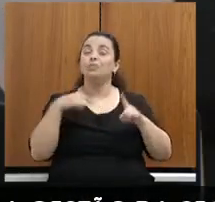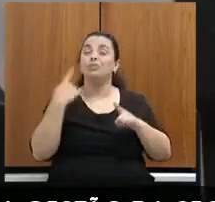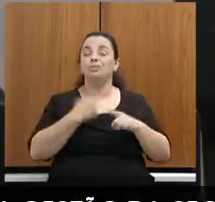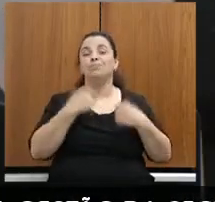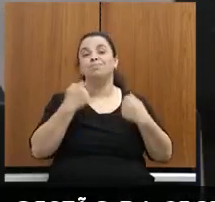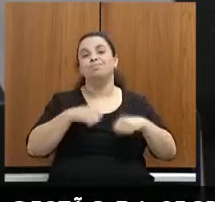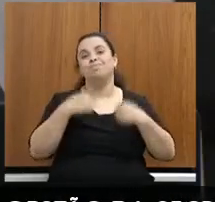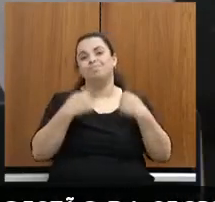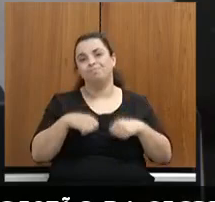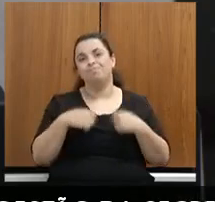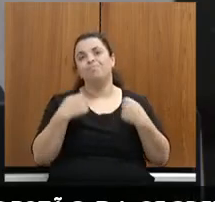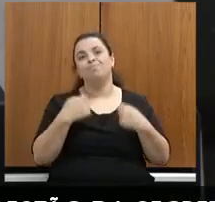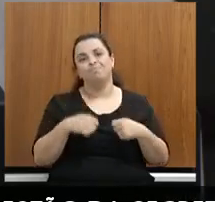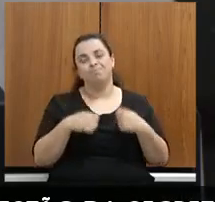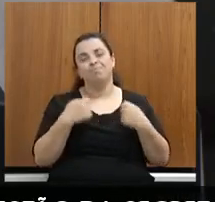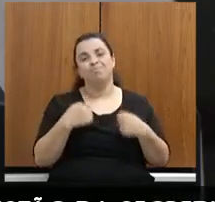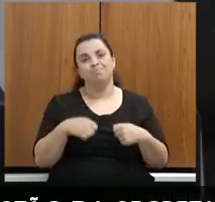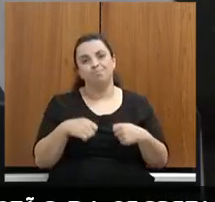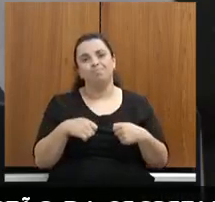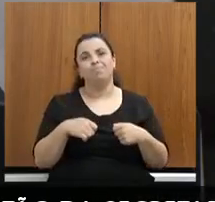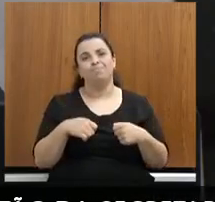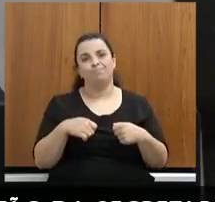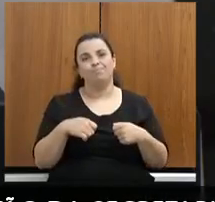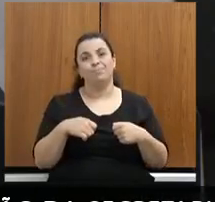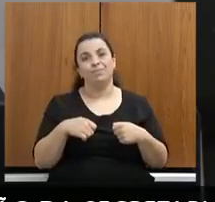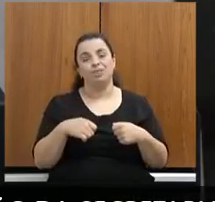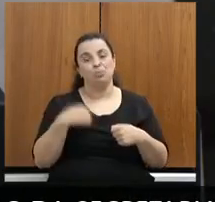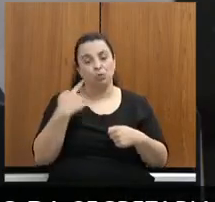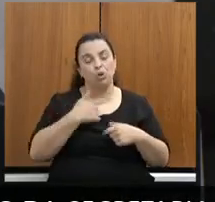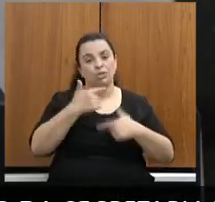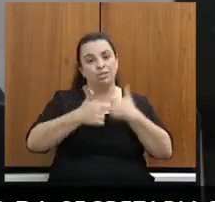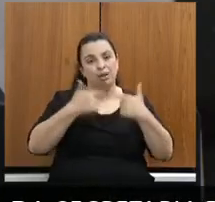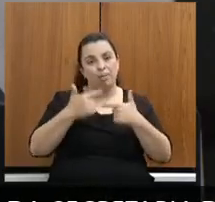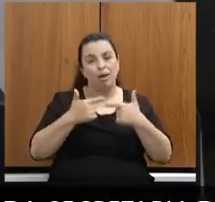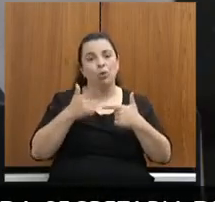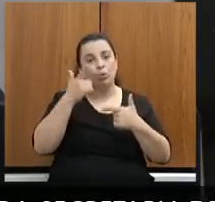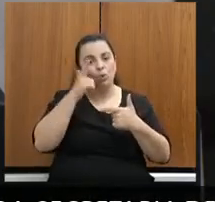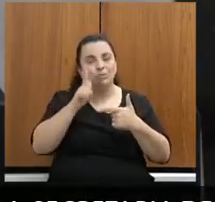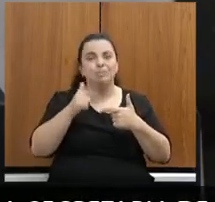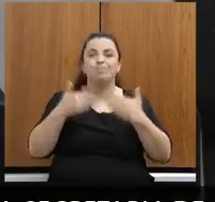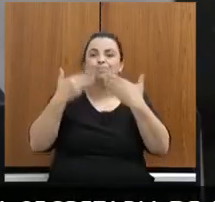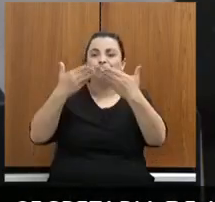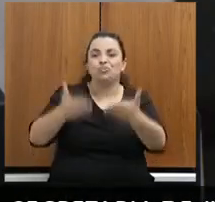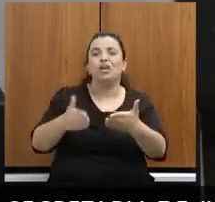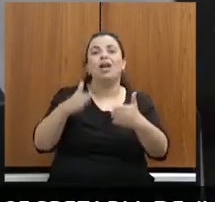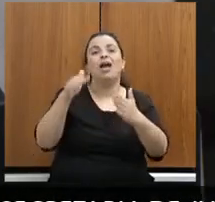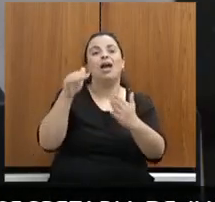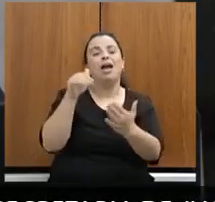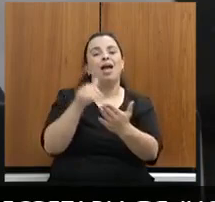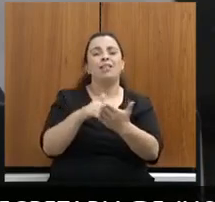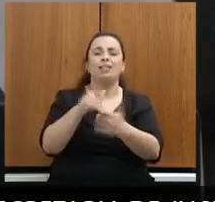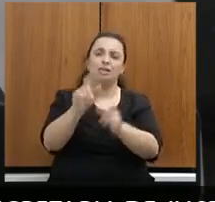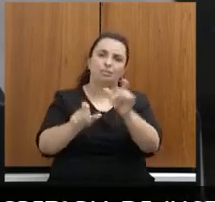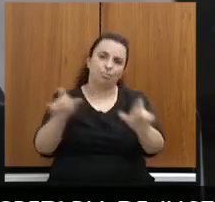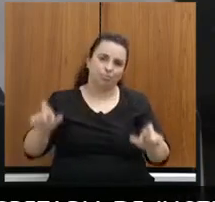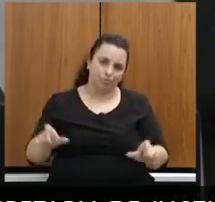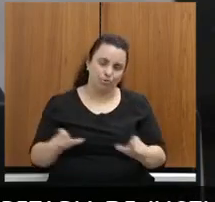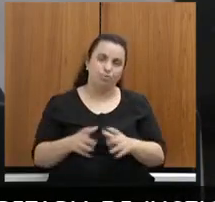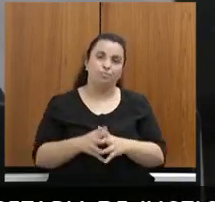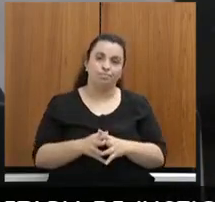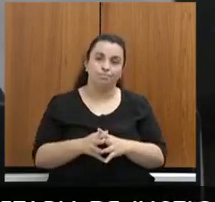fazer com que isso chegue até o cidadão Lembrar daqui pela Doutora a